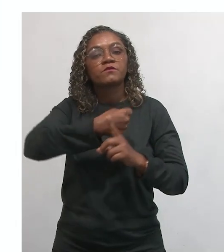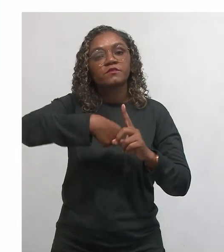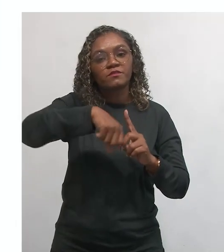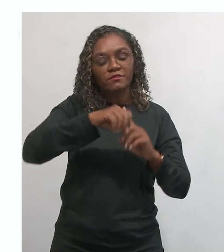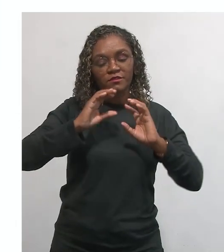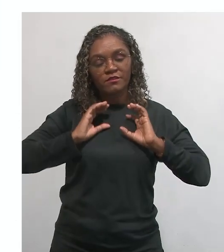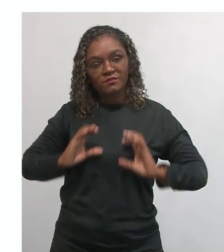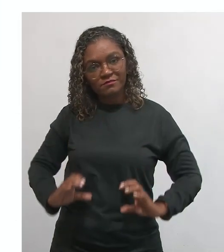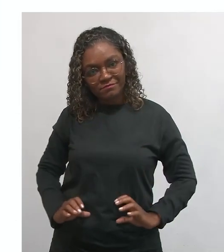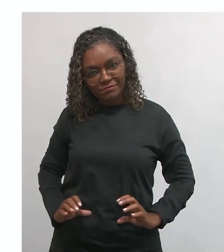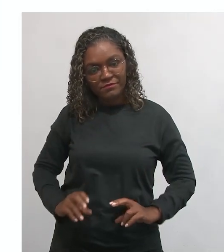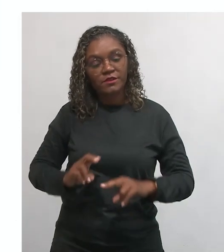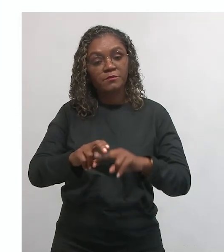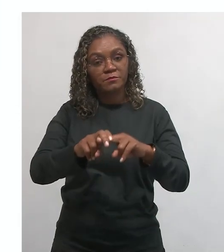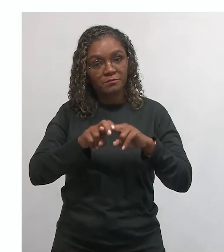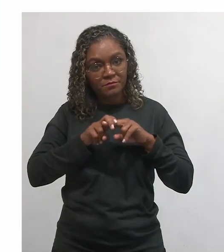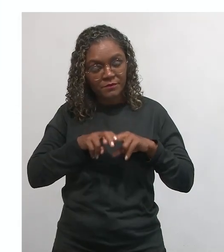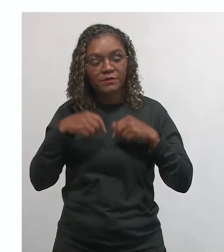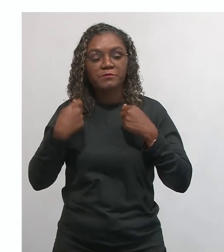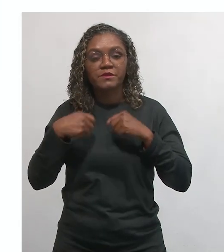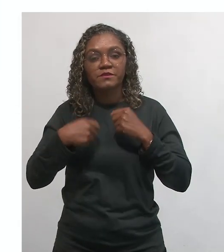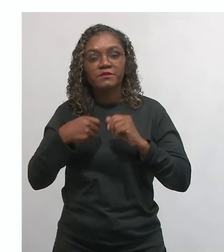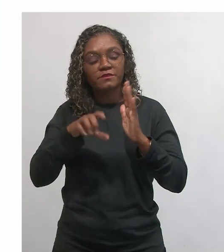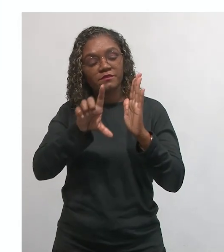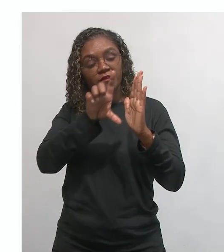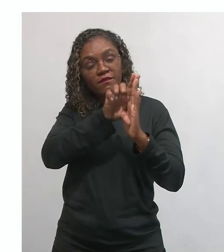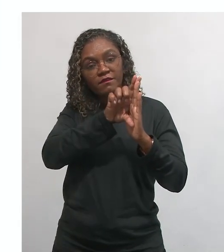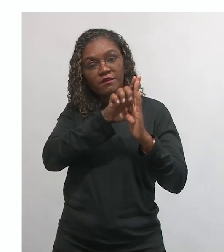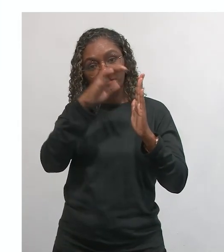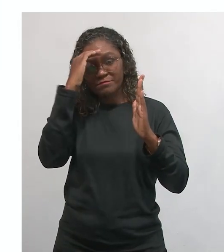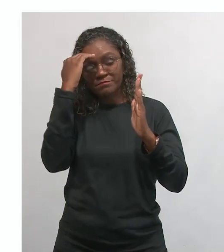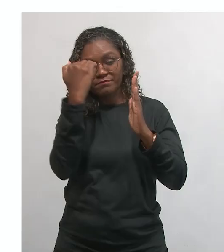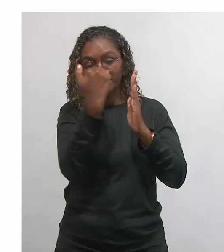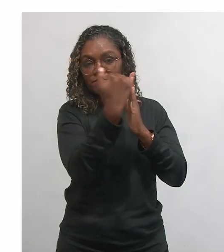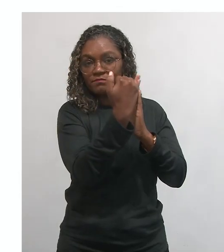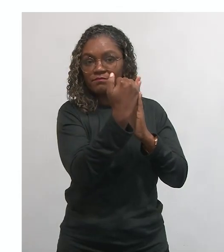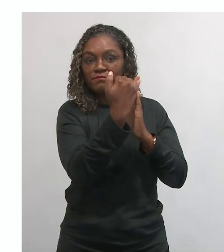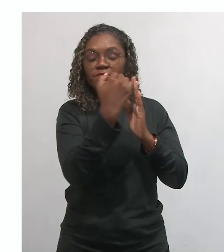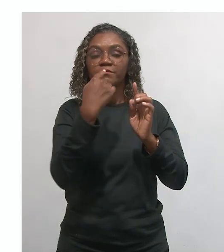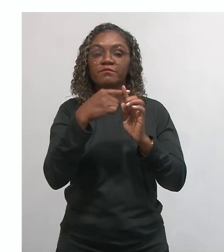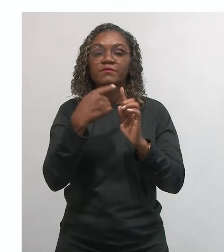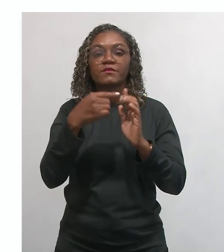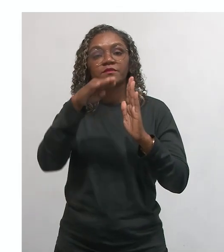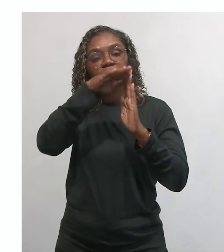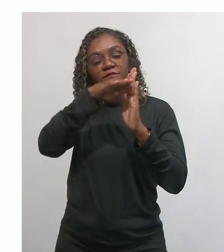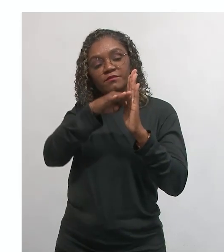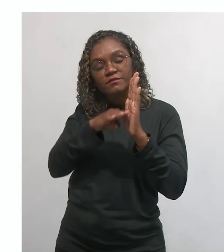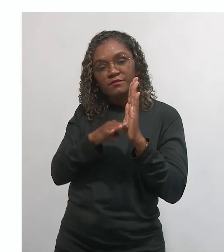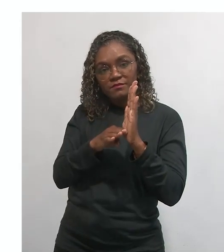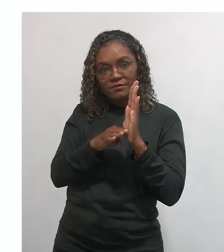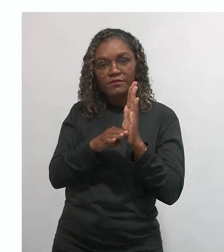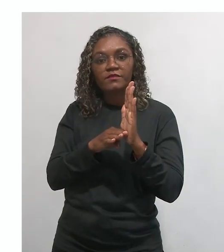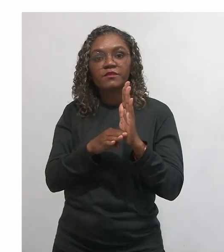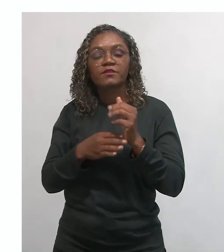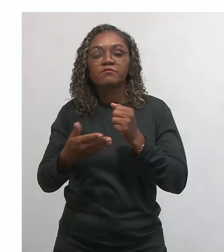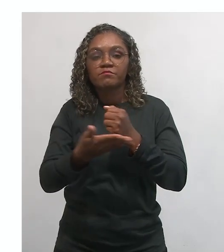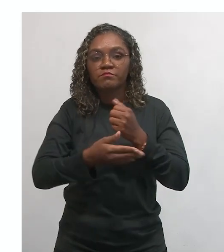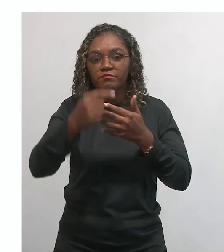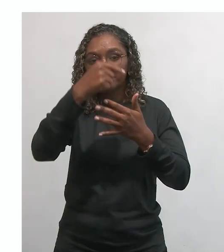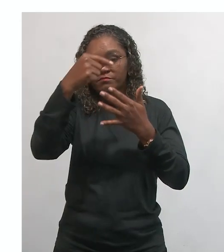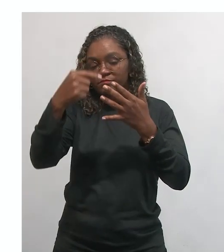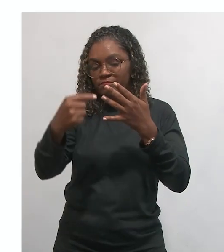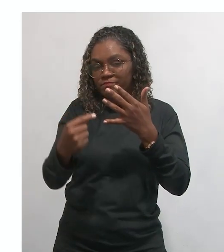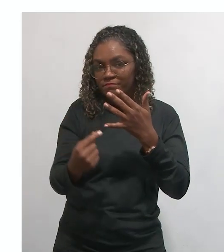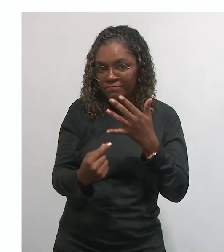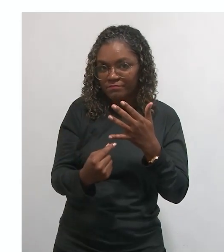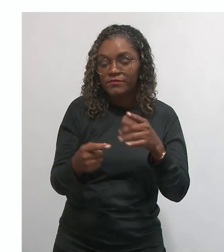para tanto, nós temos que seguir as nossas legislações, que são regulamentadas por